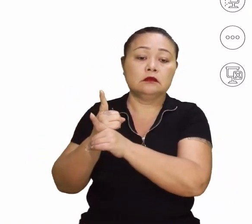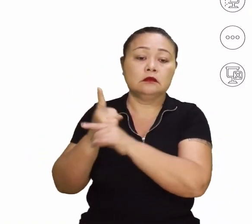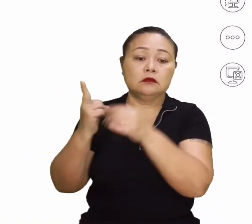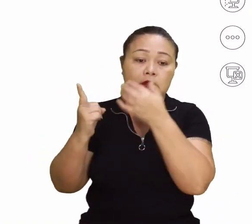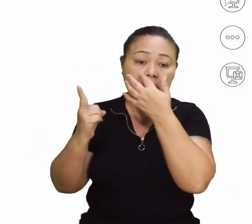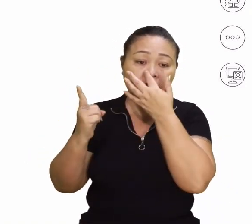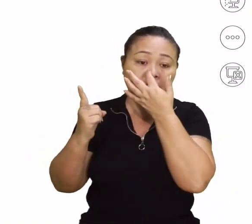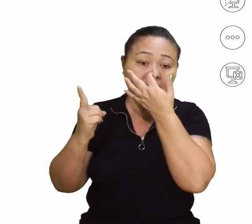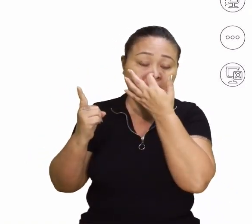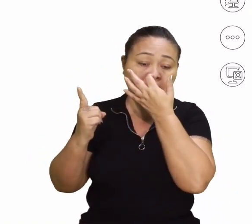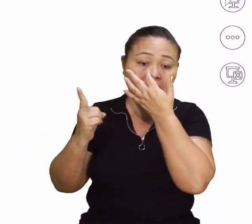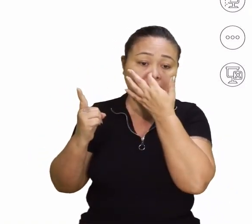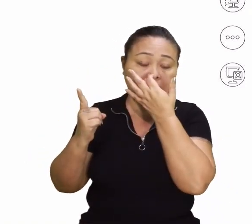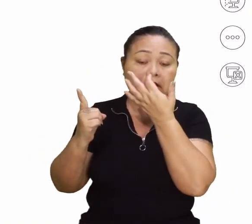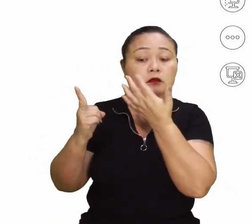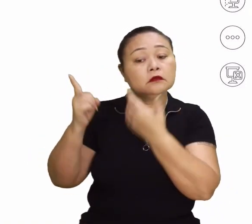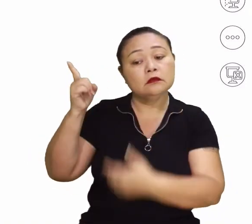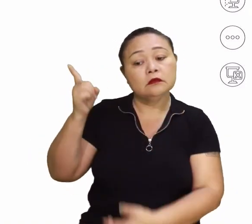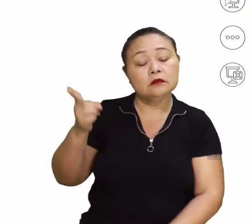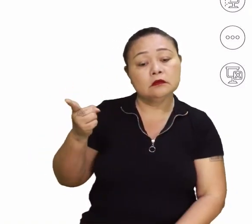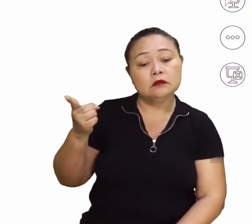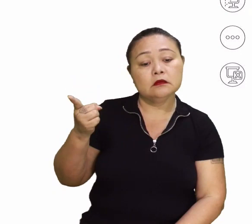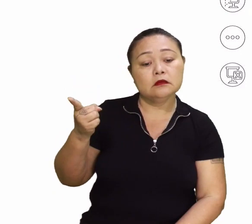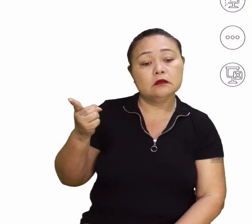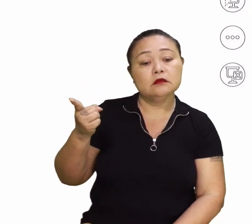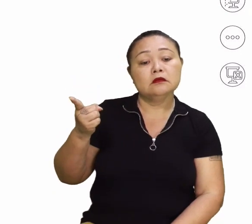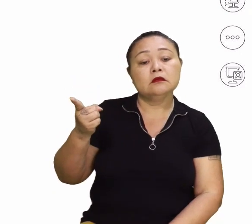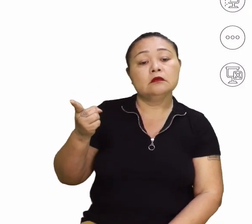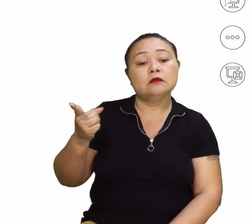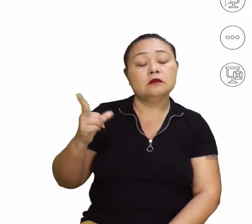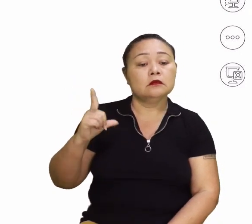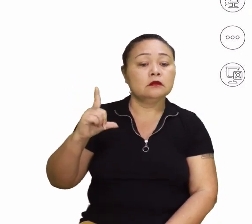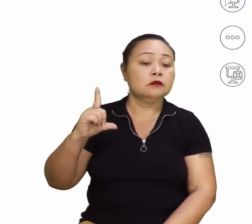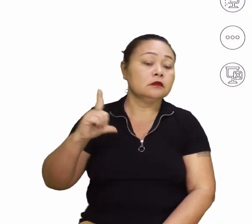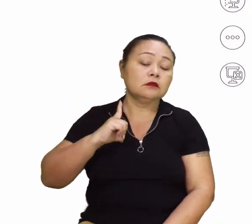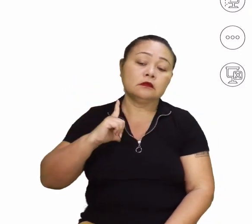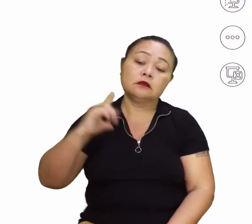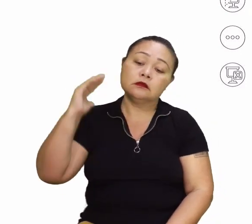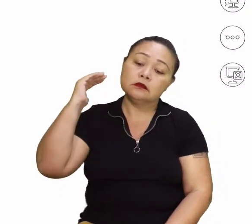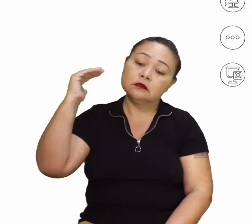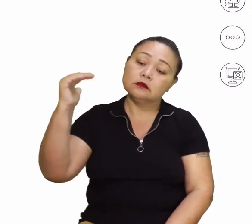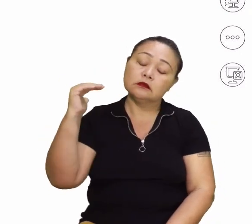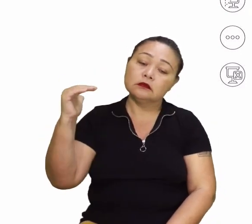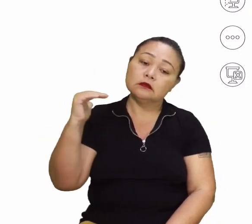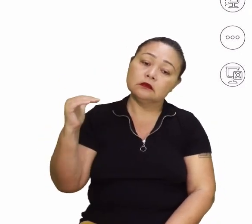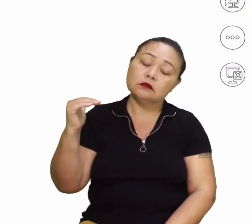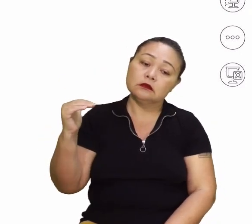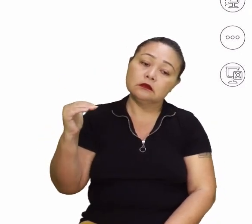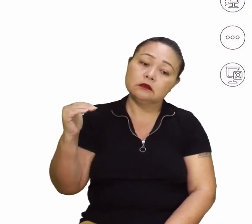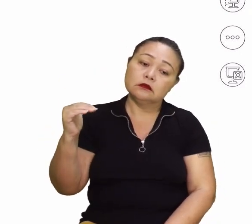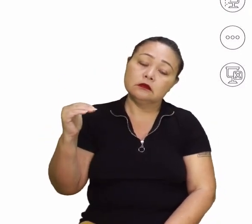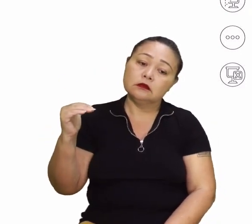ok? Aí você pode ver que nós temos vários